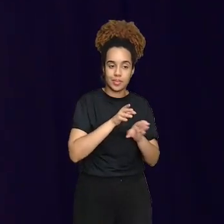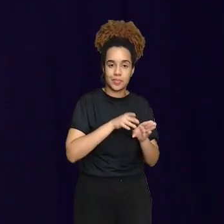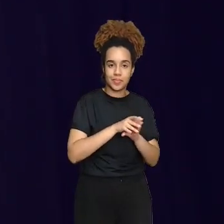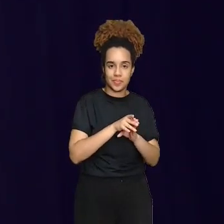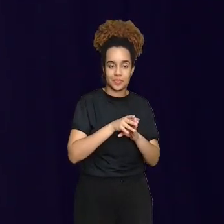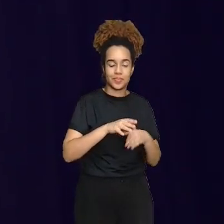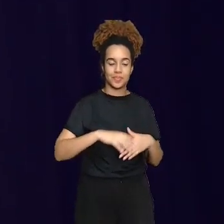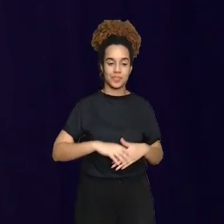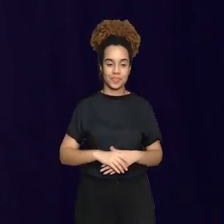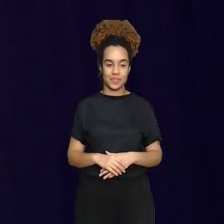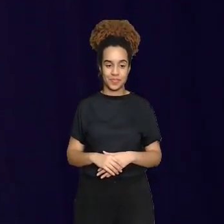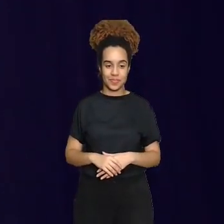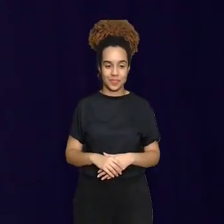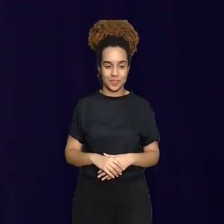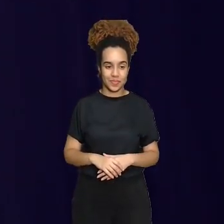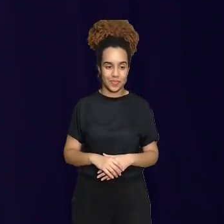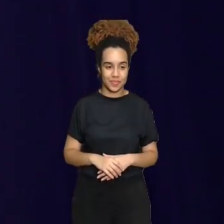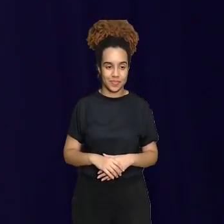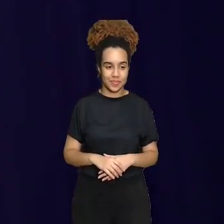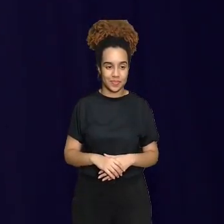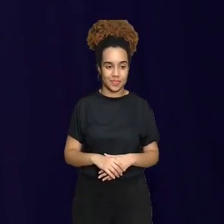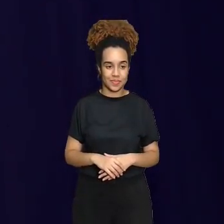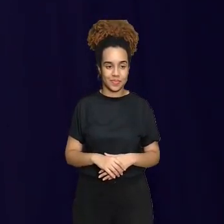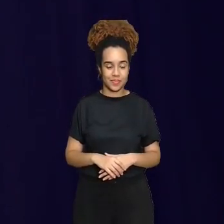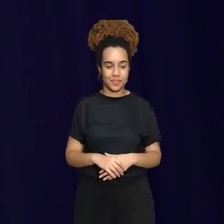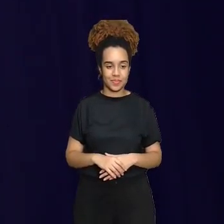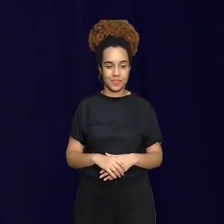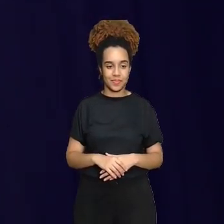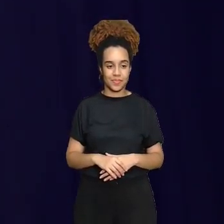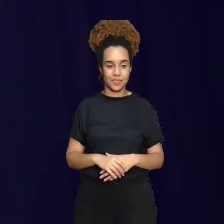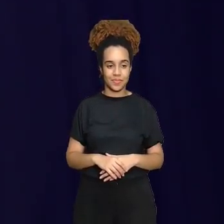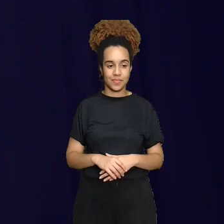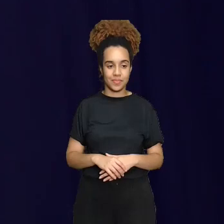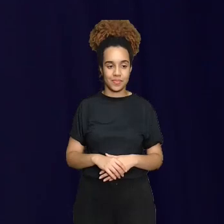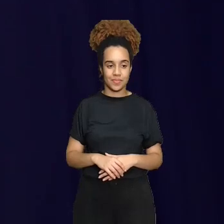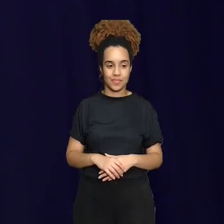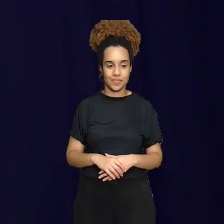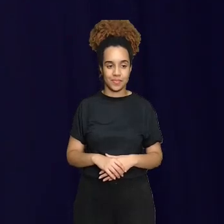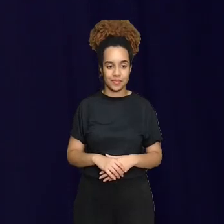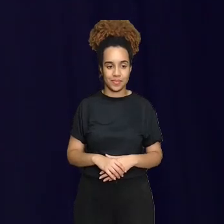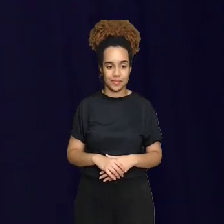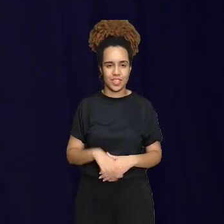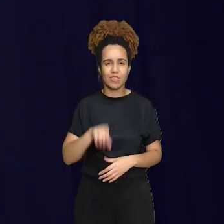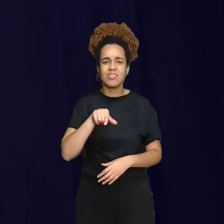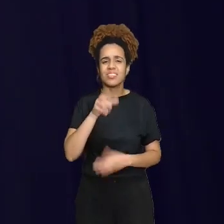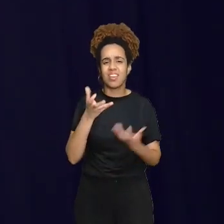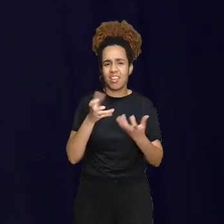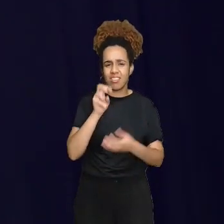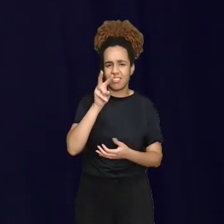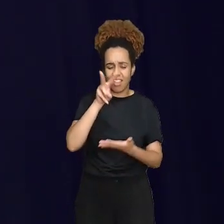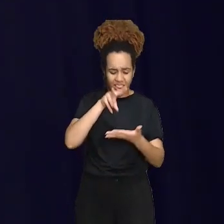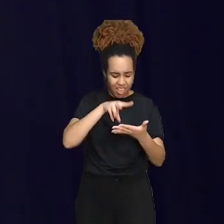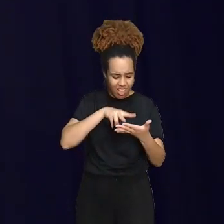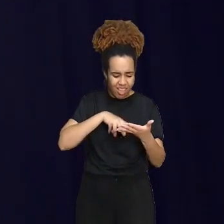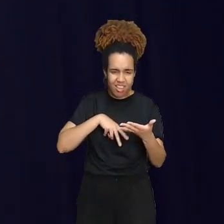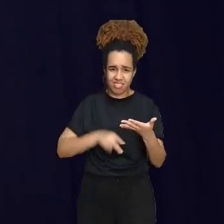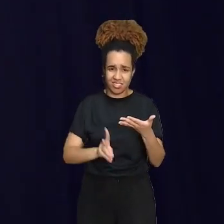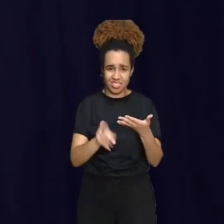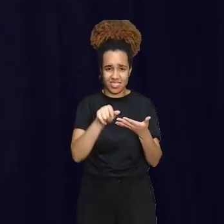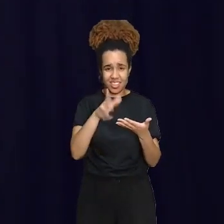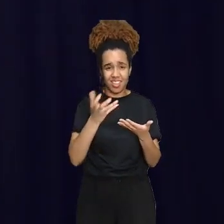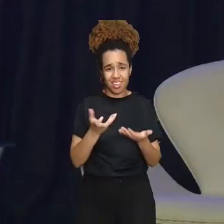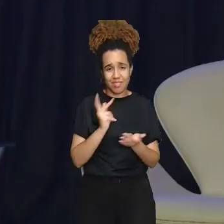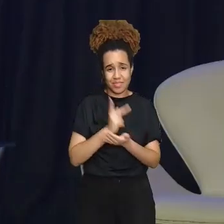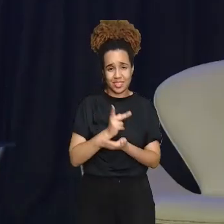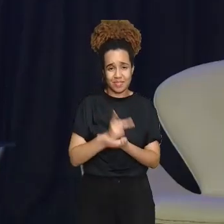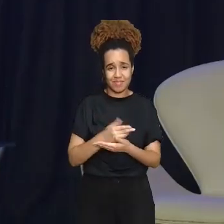adoro, no uso de blockchain na área... Vocês querem que eu continue lendo isso aqui? Você quer mesmo?